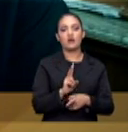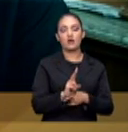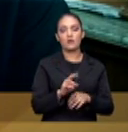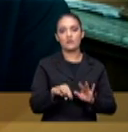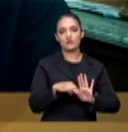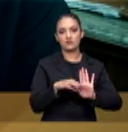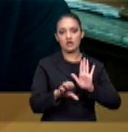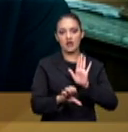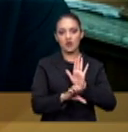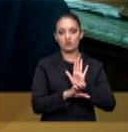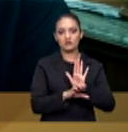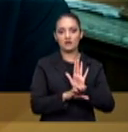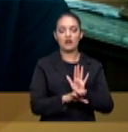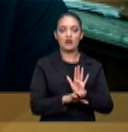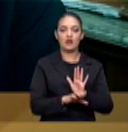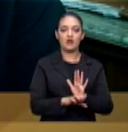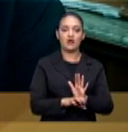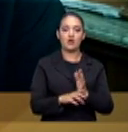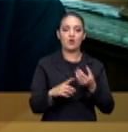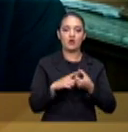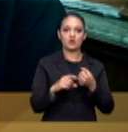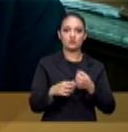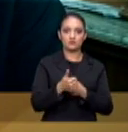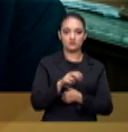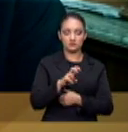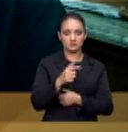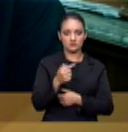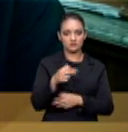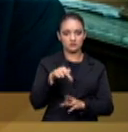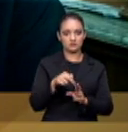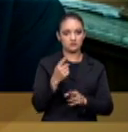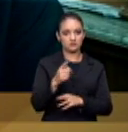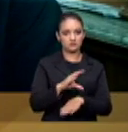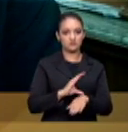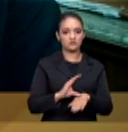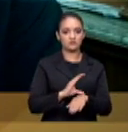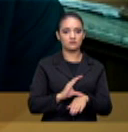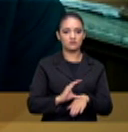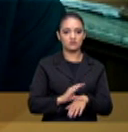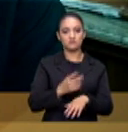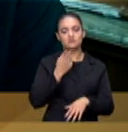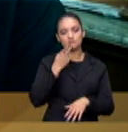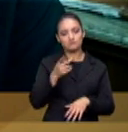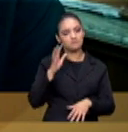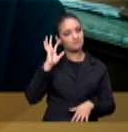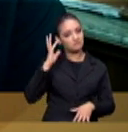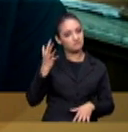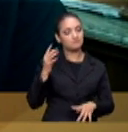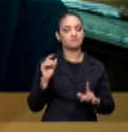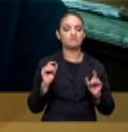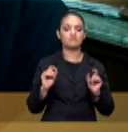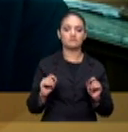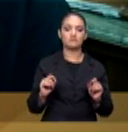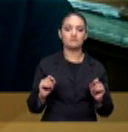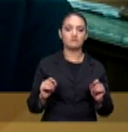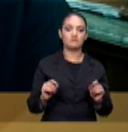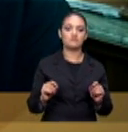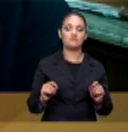exame. O artigo 157.1 da Constituição Federal define